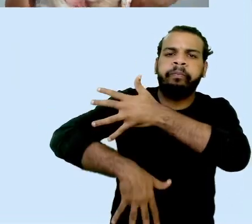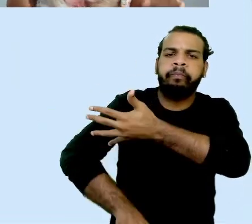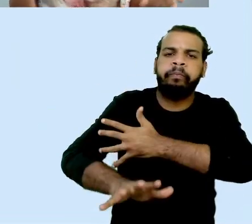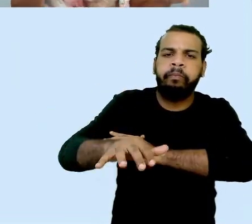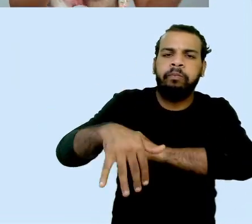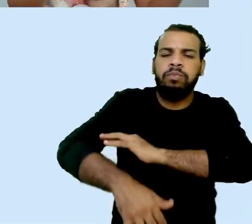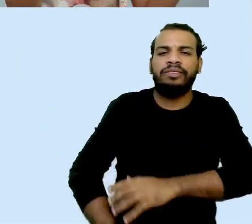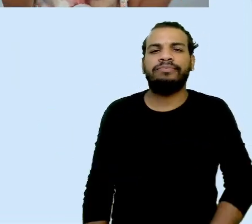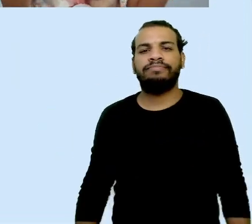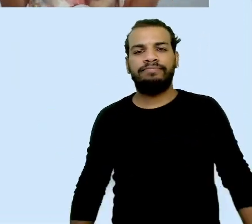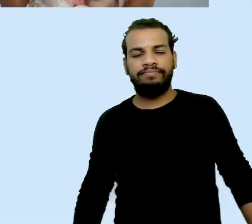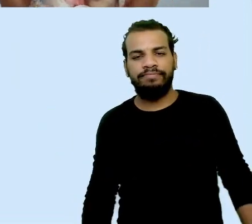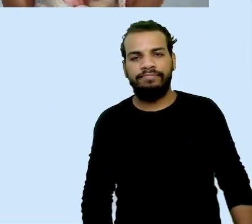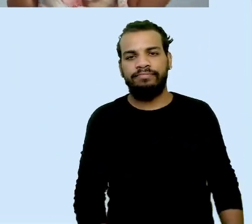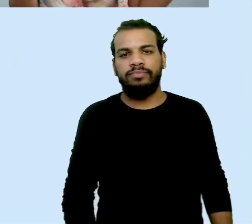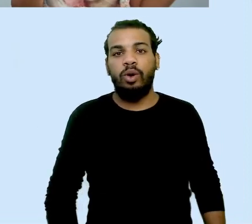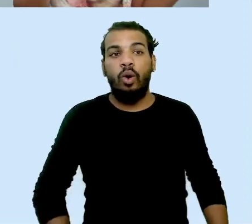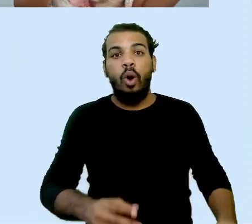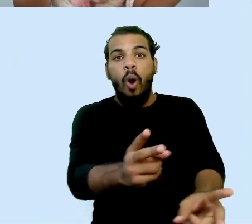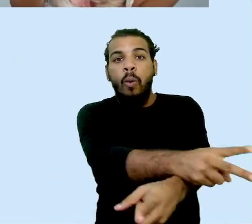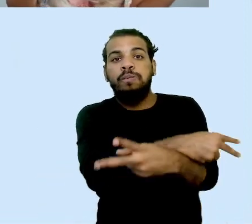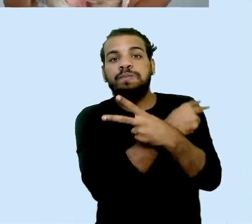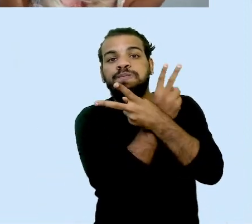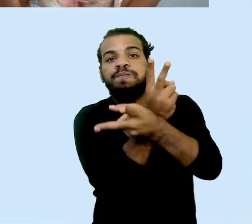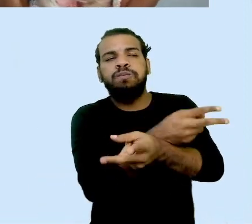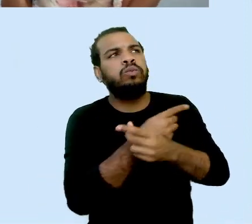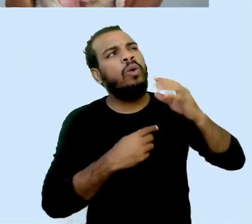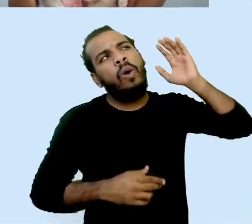né? O som do vento.